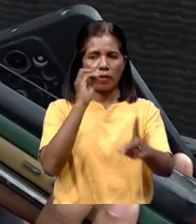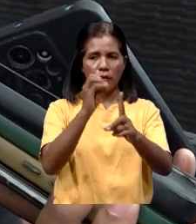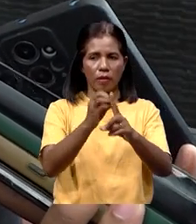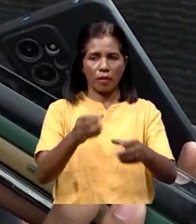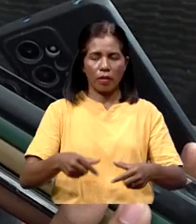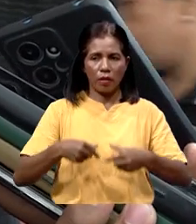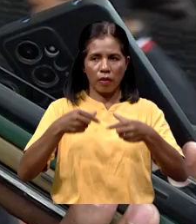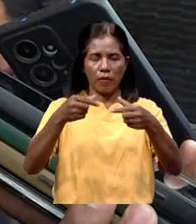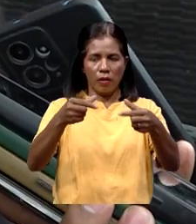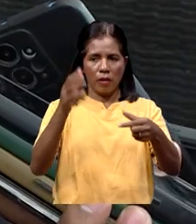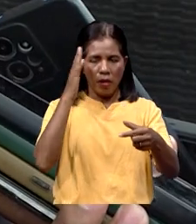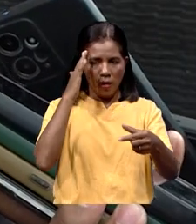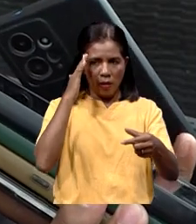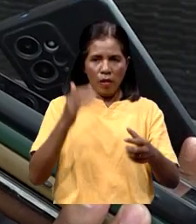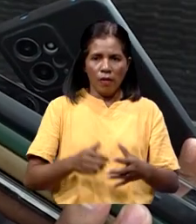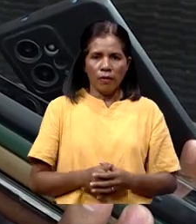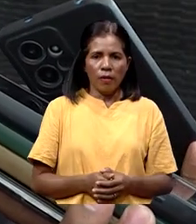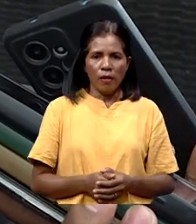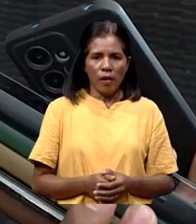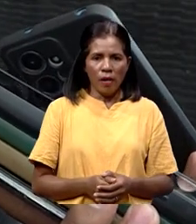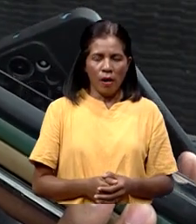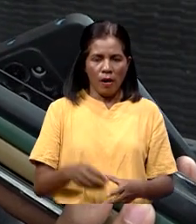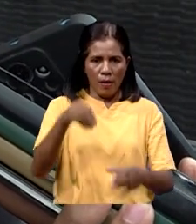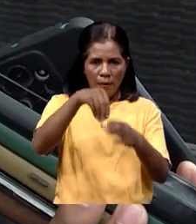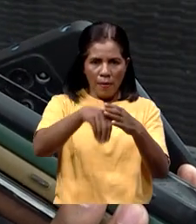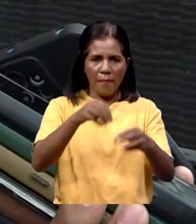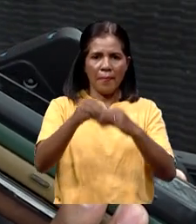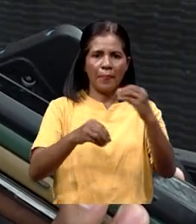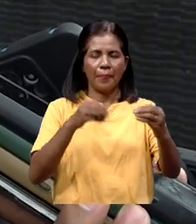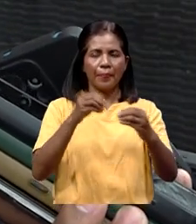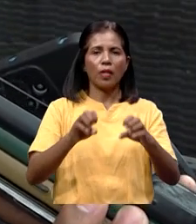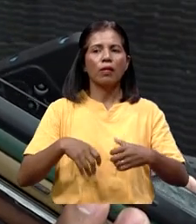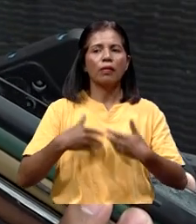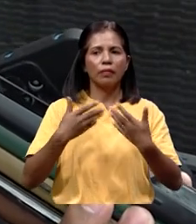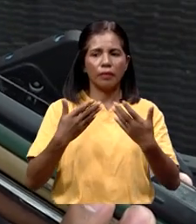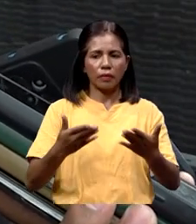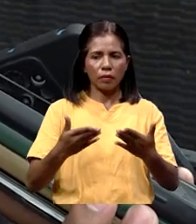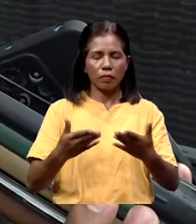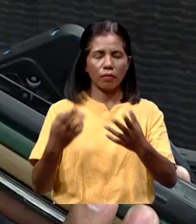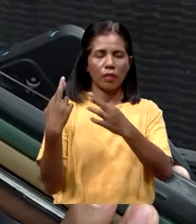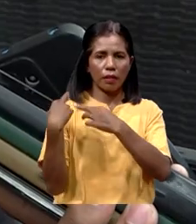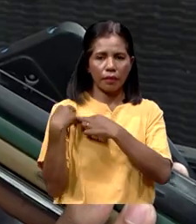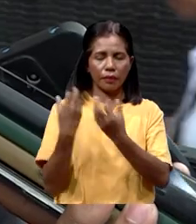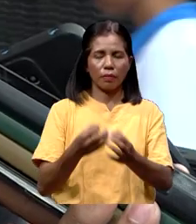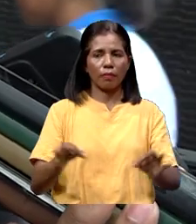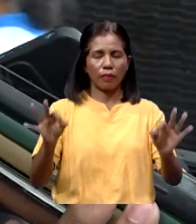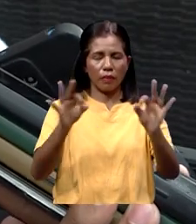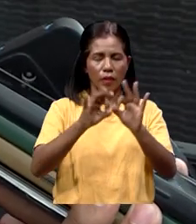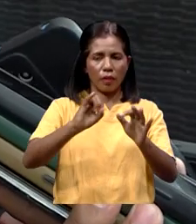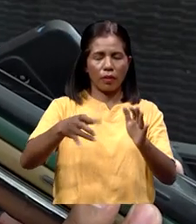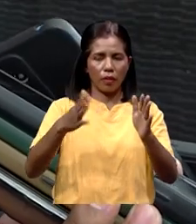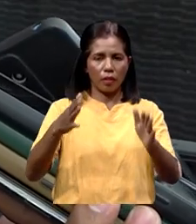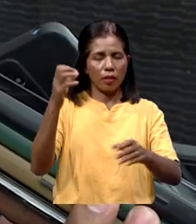fo hanuin a haklean liutan konaba unsa papel ou importância papel jornalista e